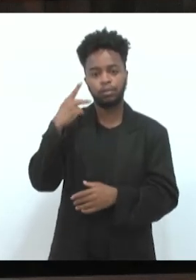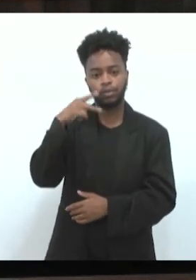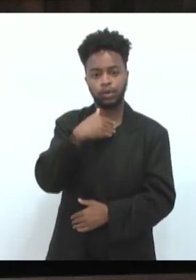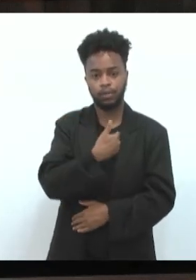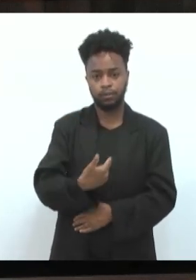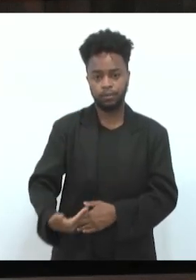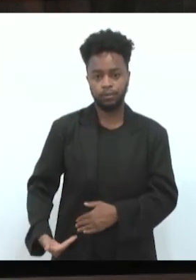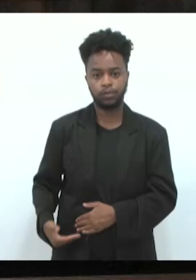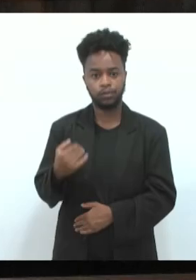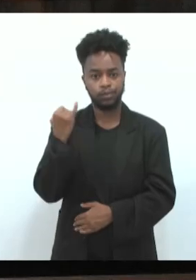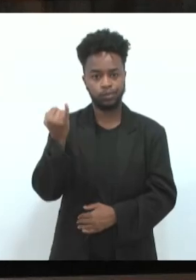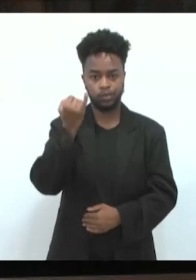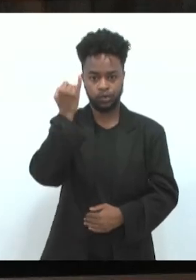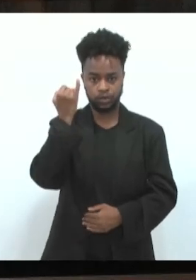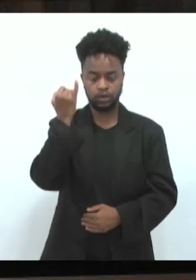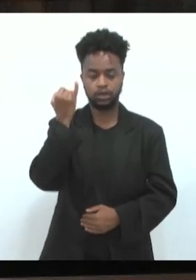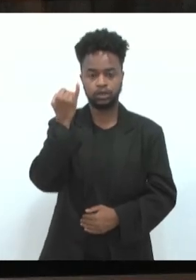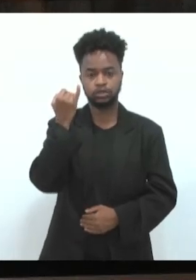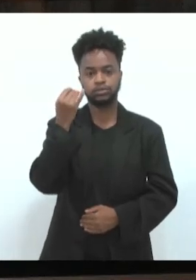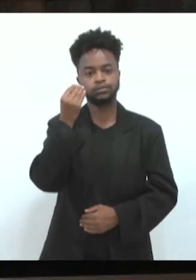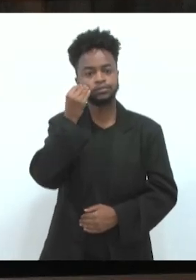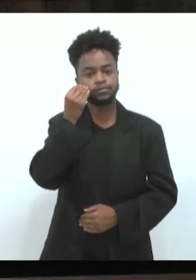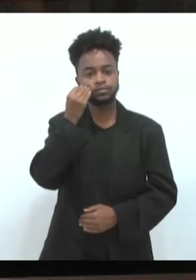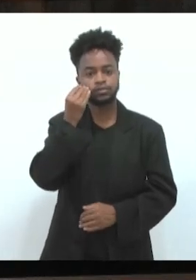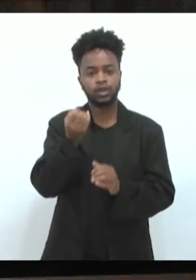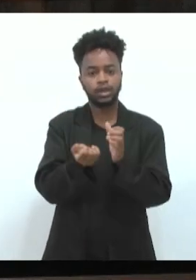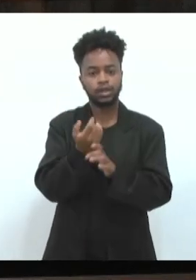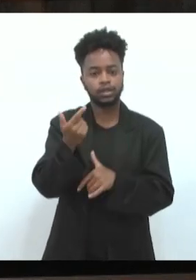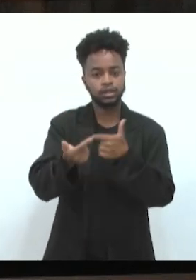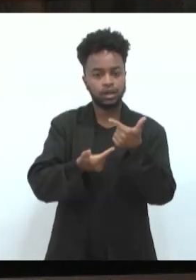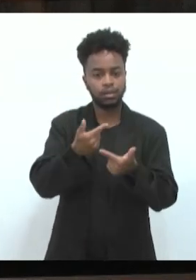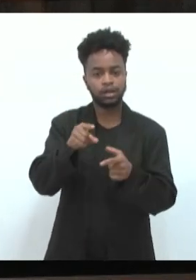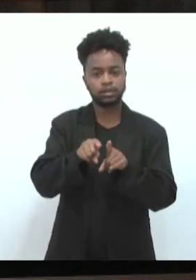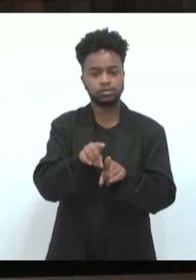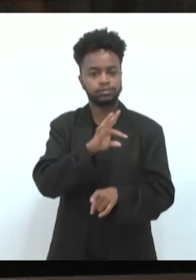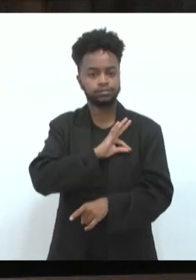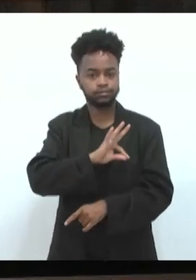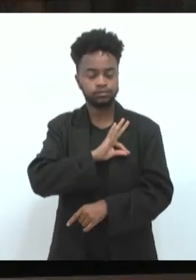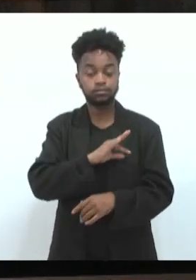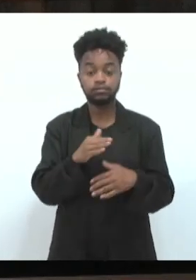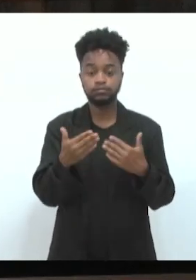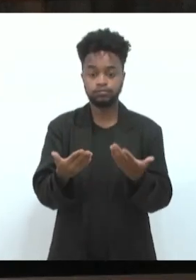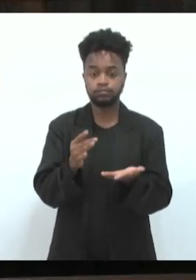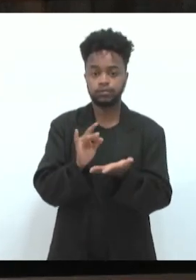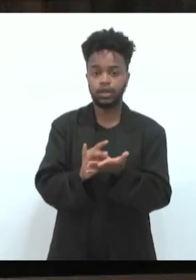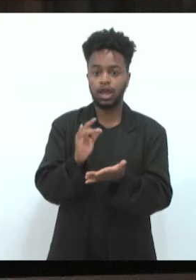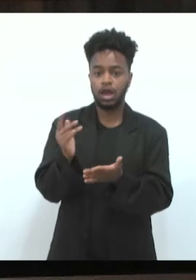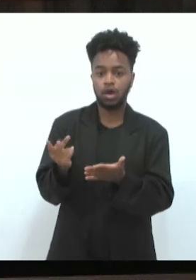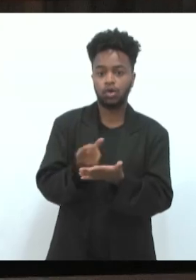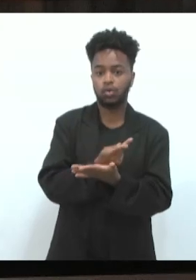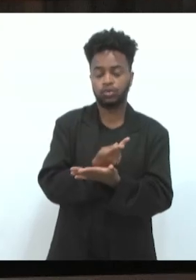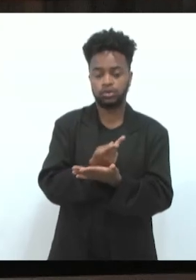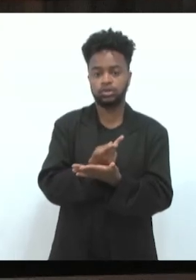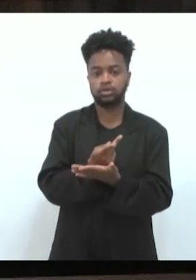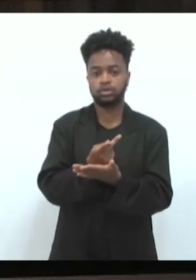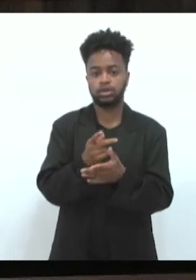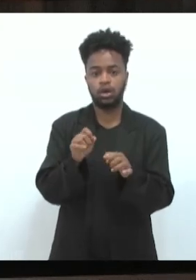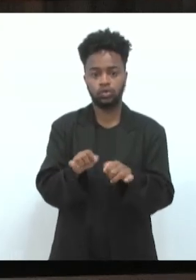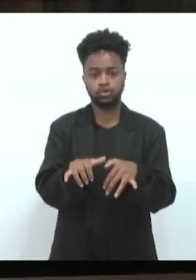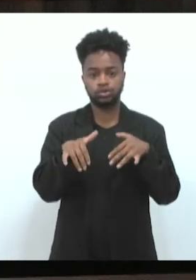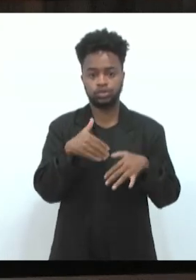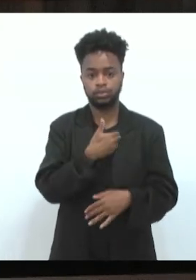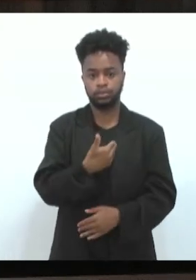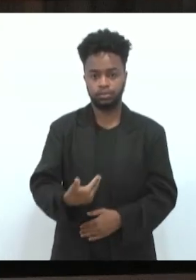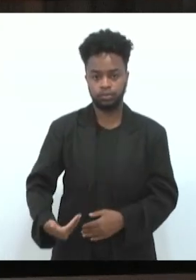pública tão fundamental para a geração de emprego e renda. Então, vai estar acontecendo essa audiência pública para